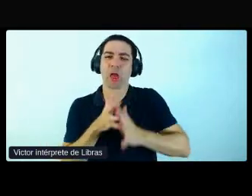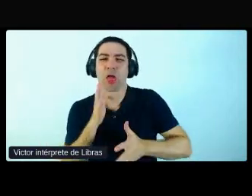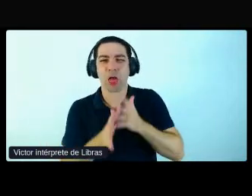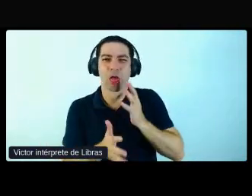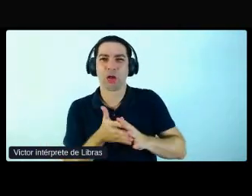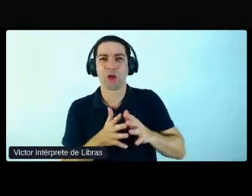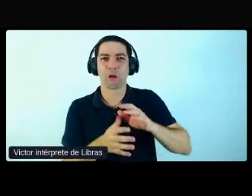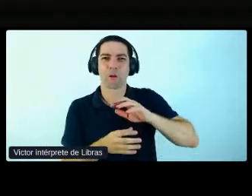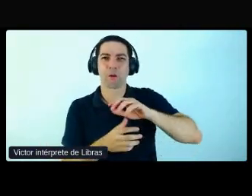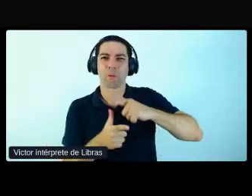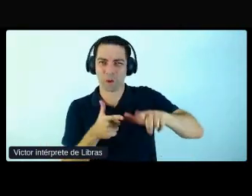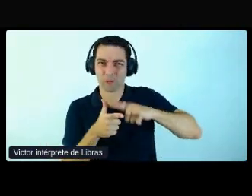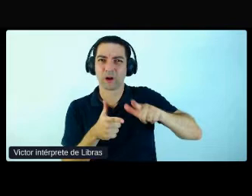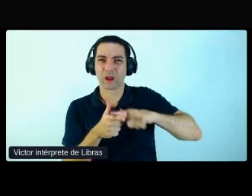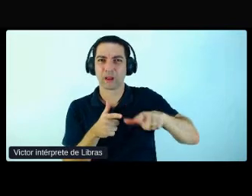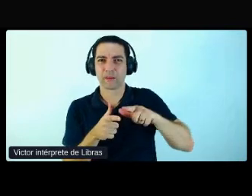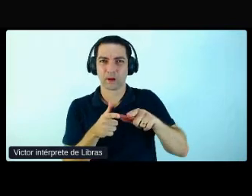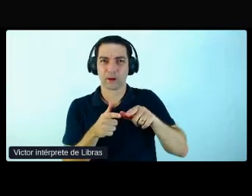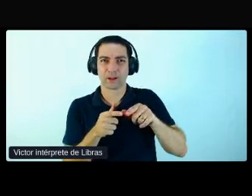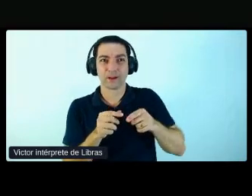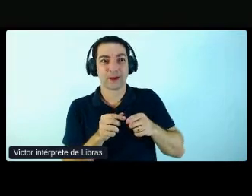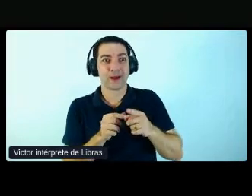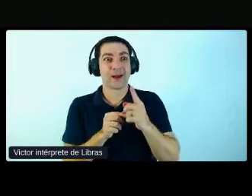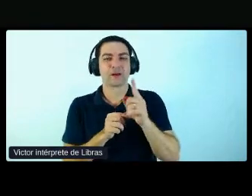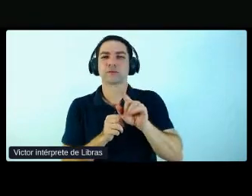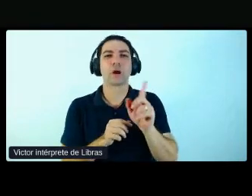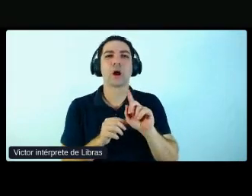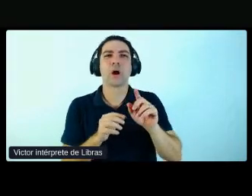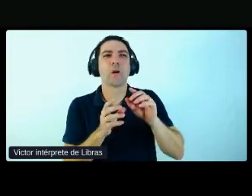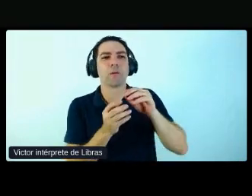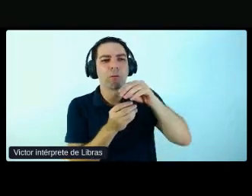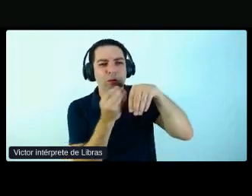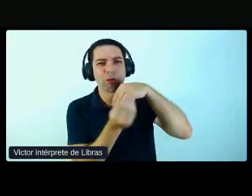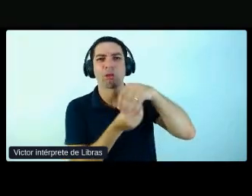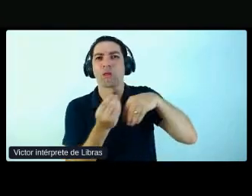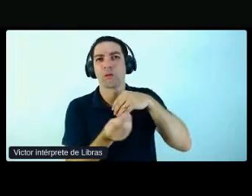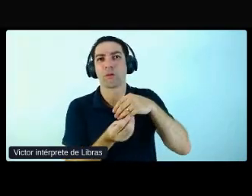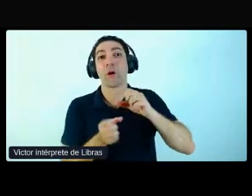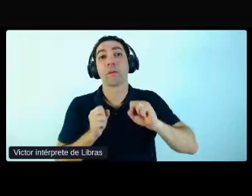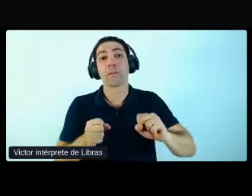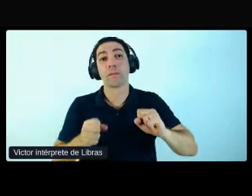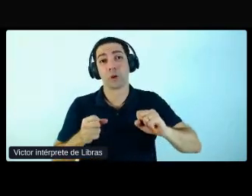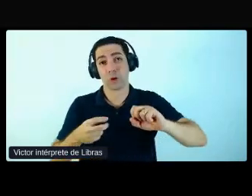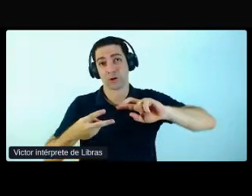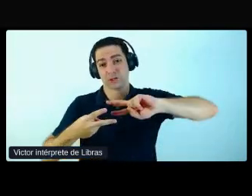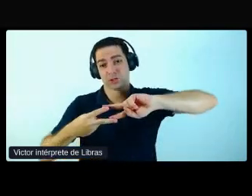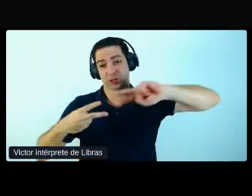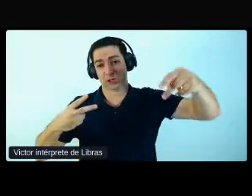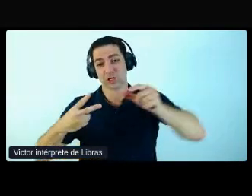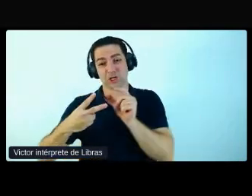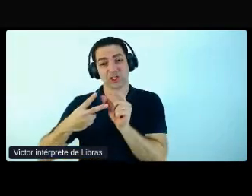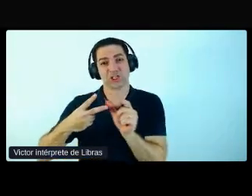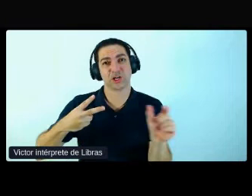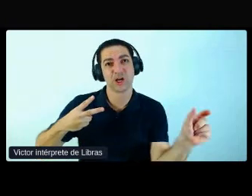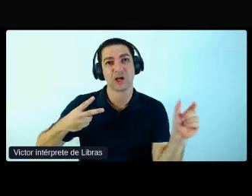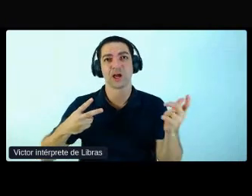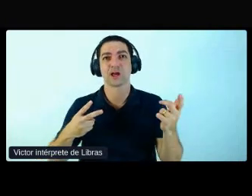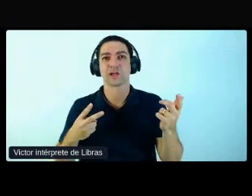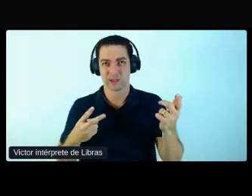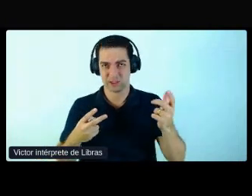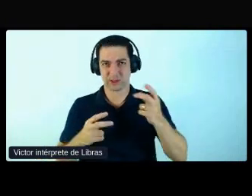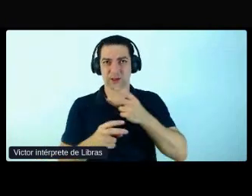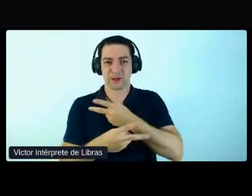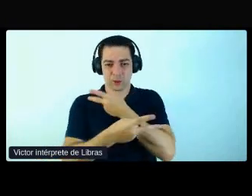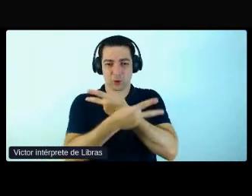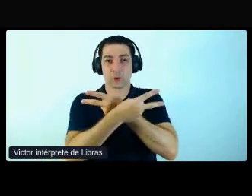o pessoal fala dos genes dele, né, dos cromossomos. Então, ele pode ter ambos os